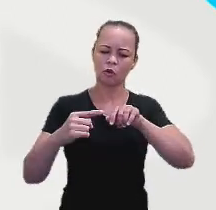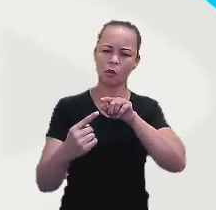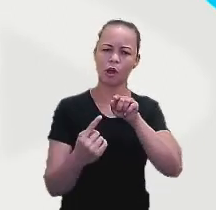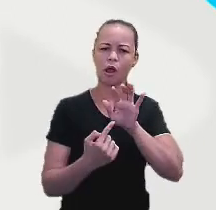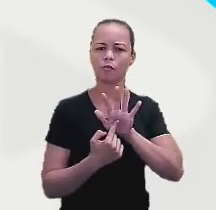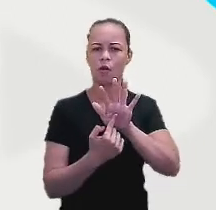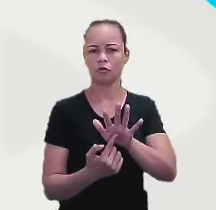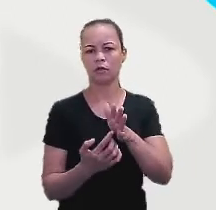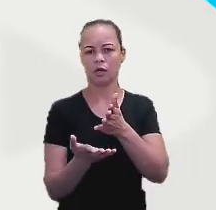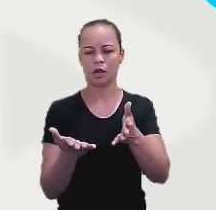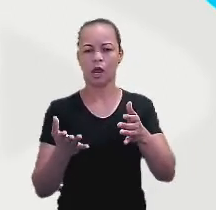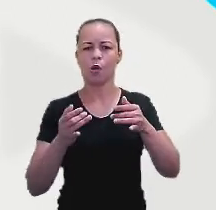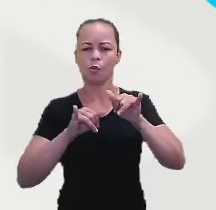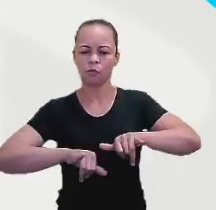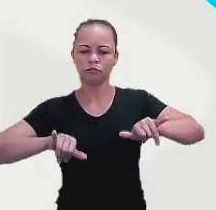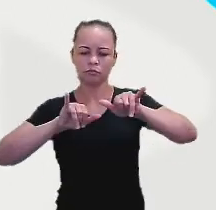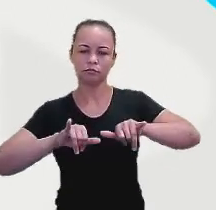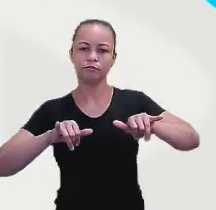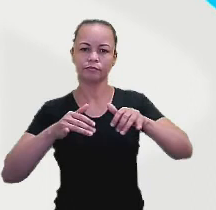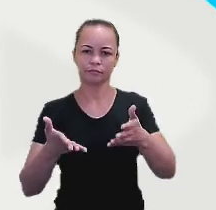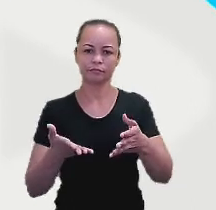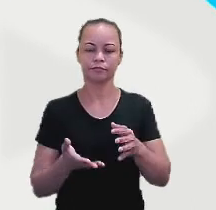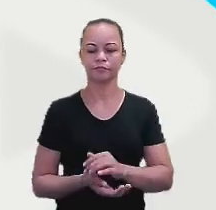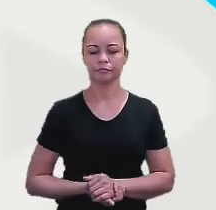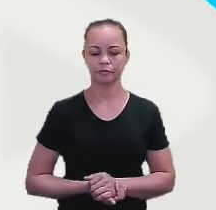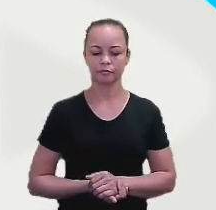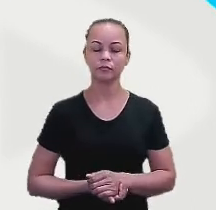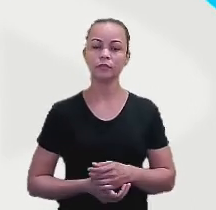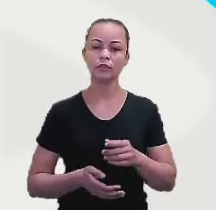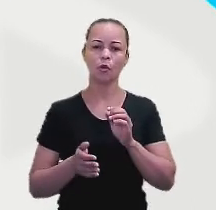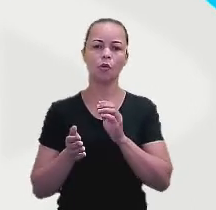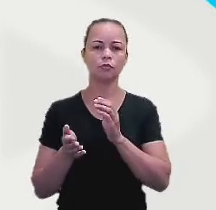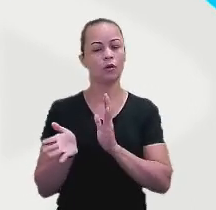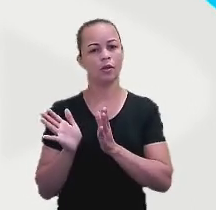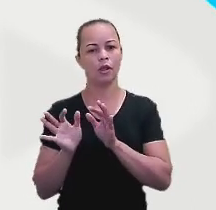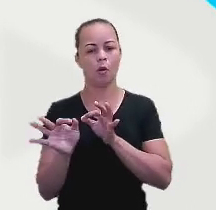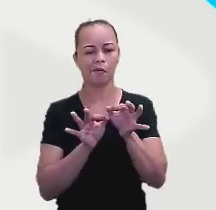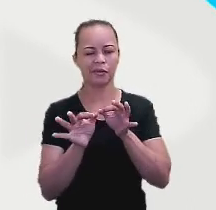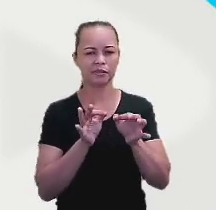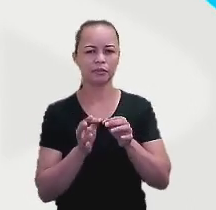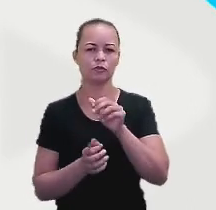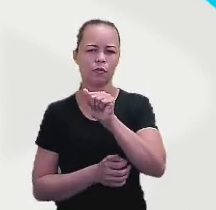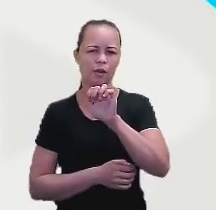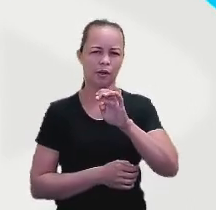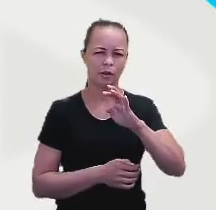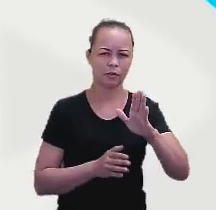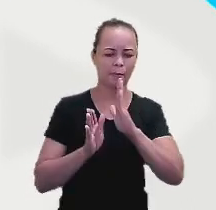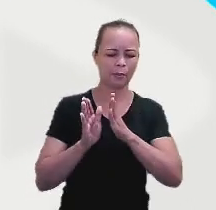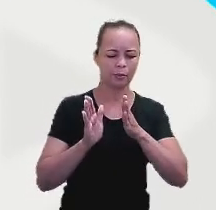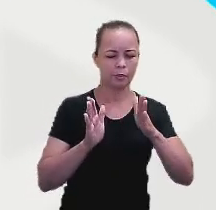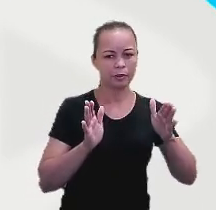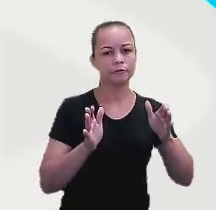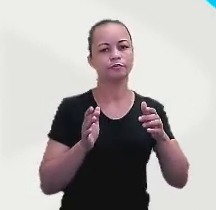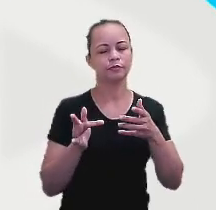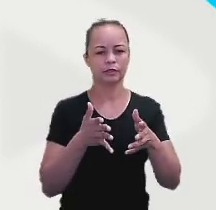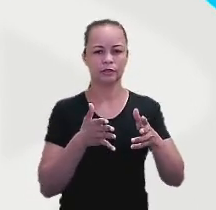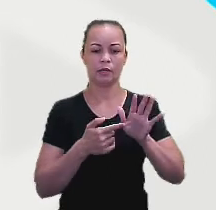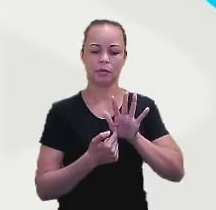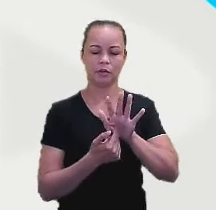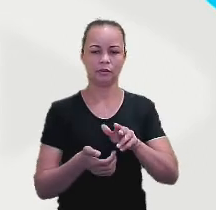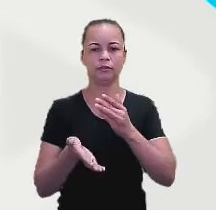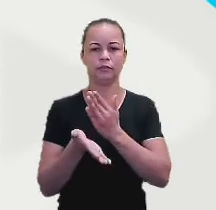conhecimento. Então, é organizado de acordo com a ordem alfabética também, apresenta o